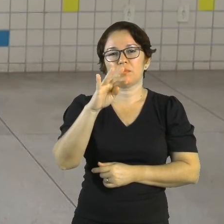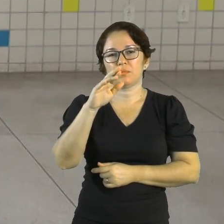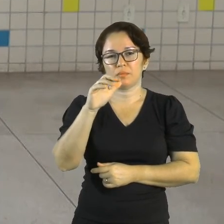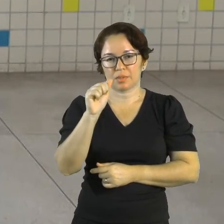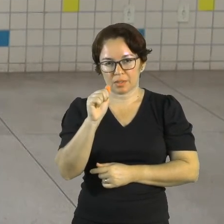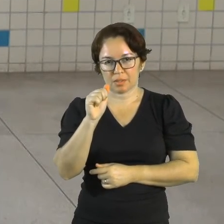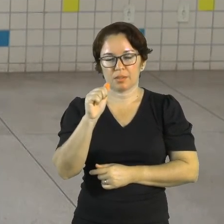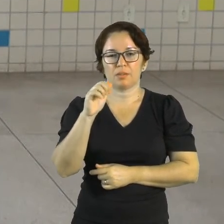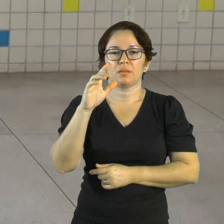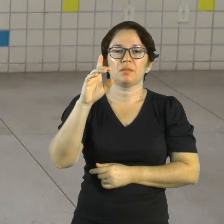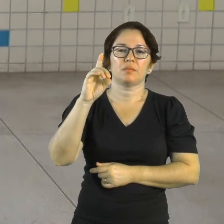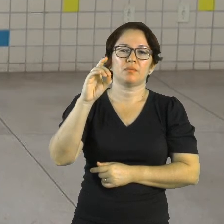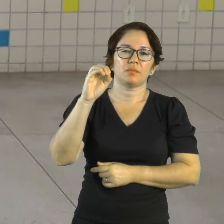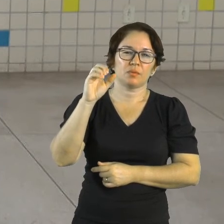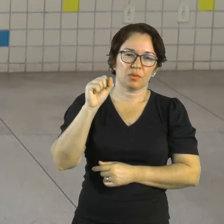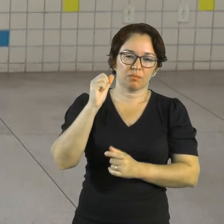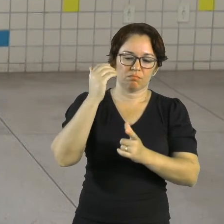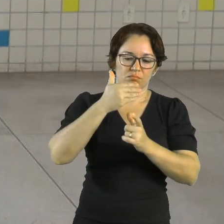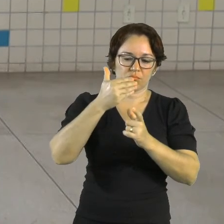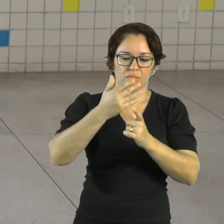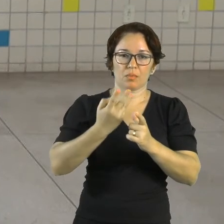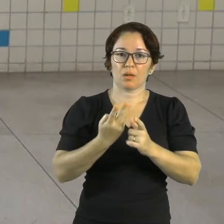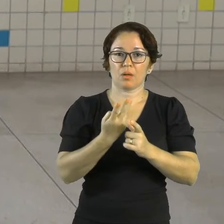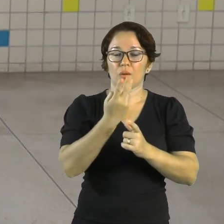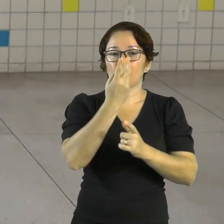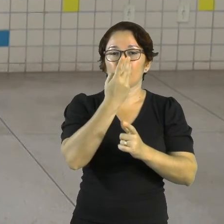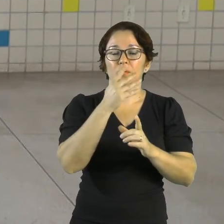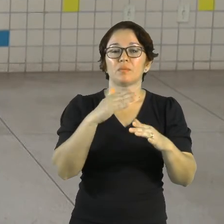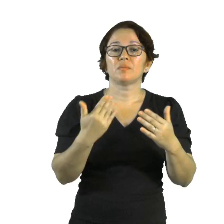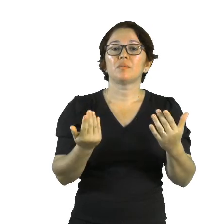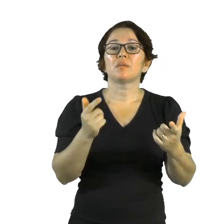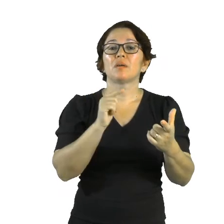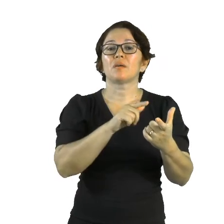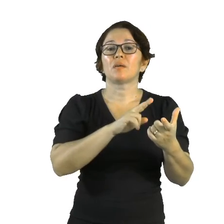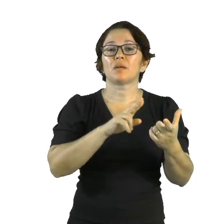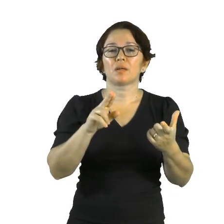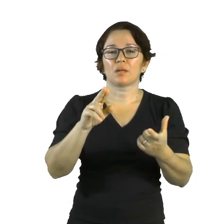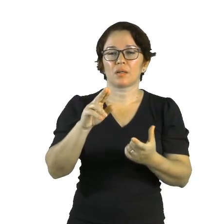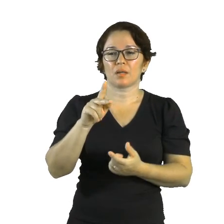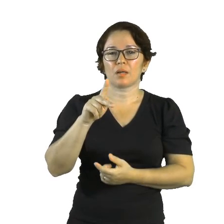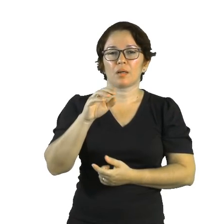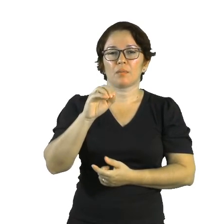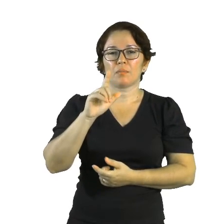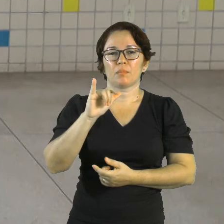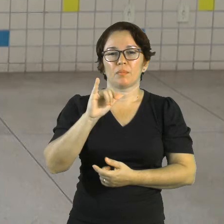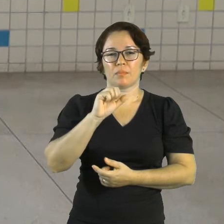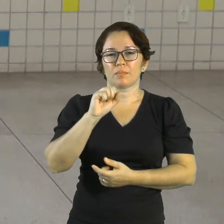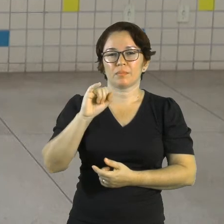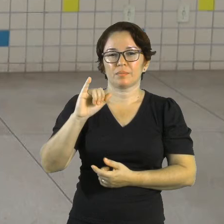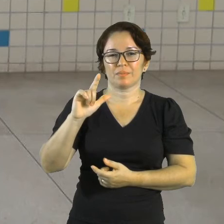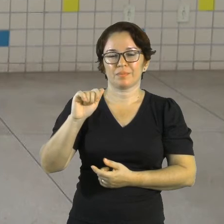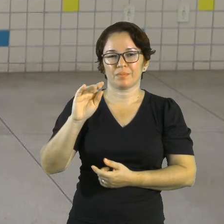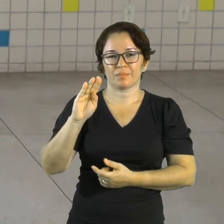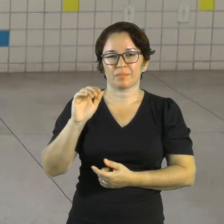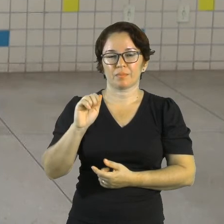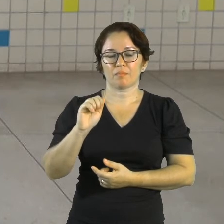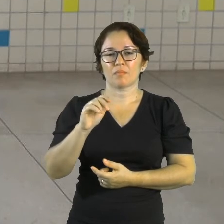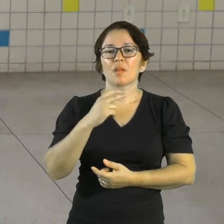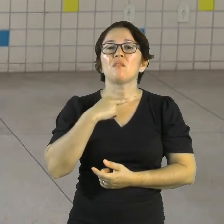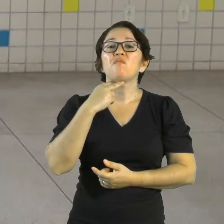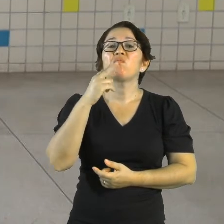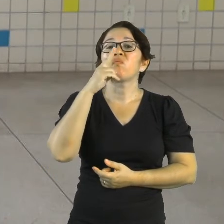4 sílabas. Então, ela é chamada de polissílaba. E qual é a sílaba